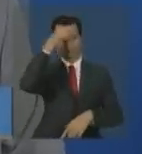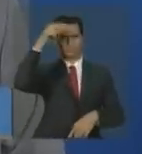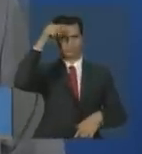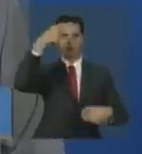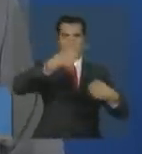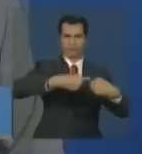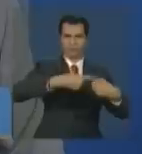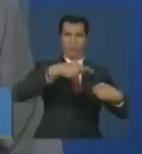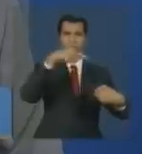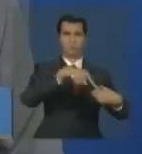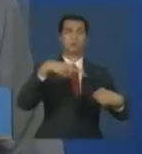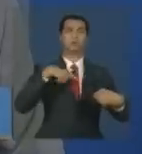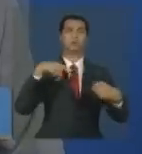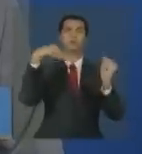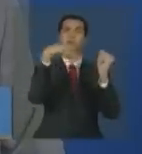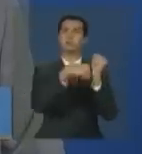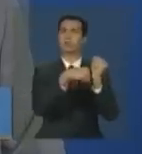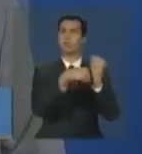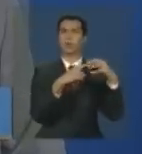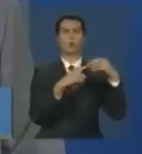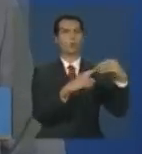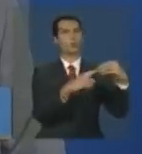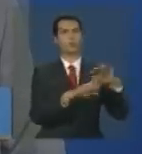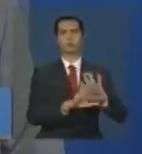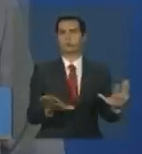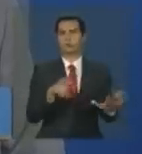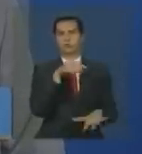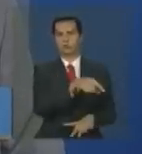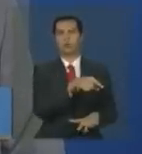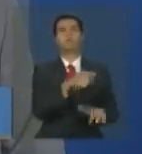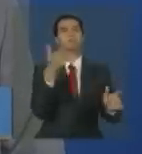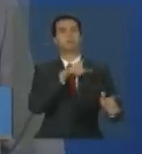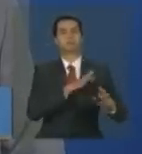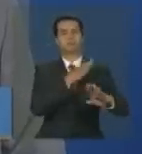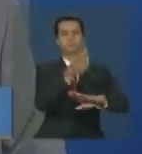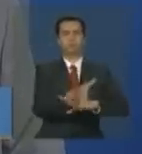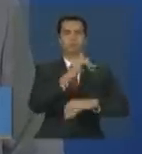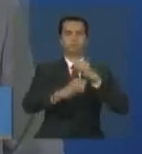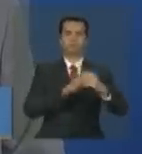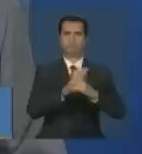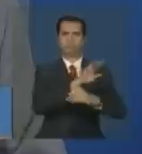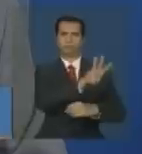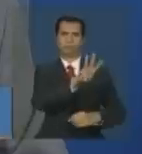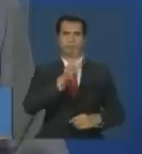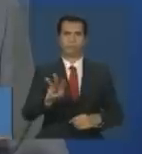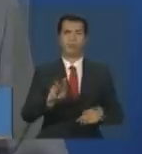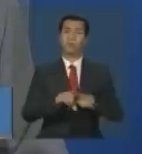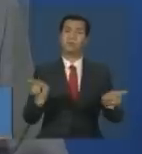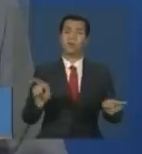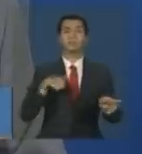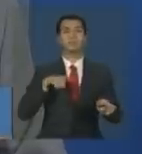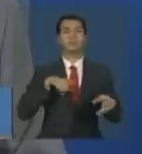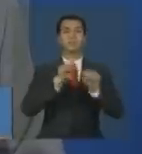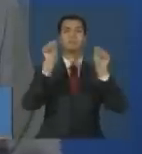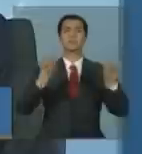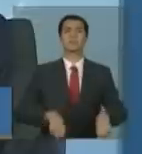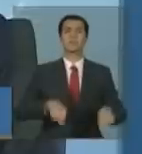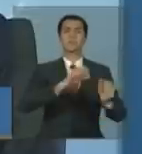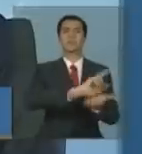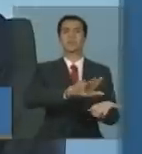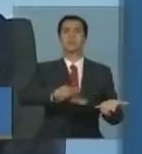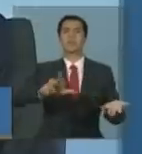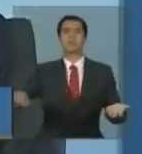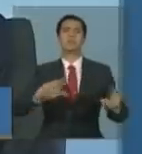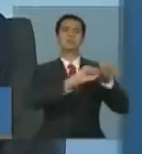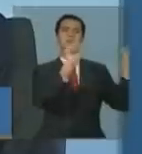única senha. Cada município do país tinha uma senha para acessar os sistemas do MDS. Só que são muitos sistemas, né? São sistemas de prestação